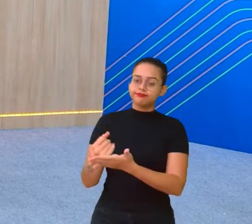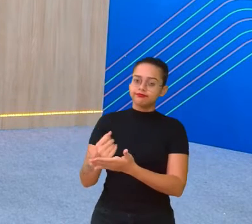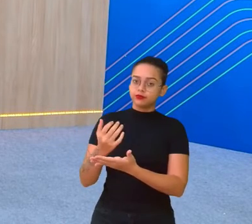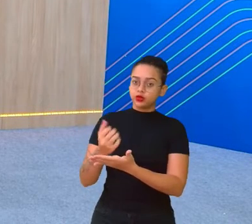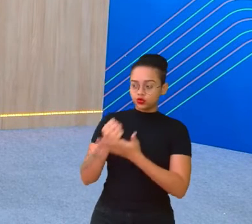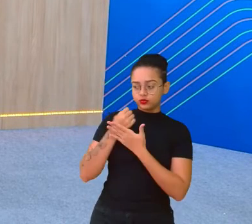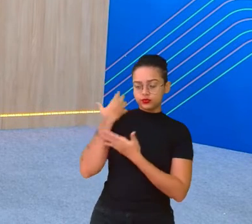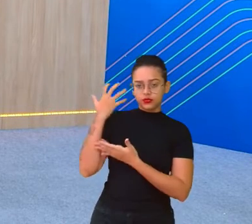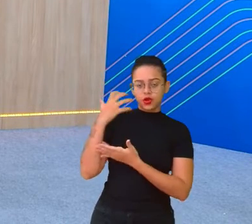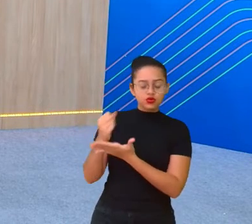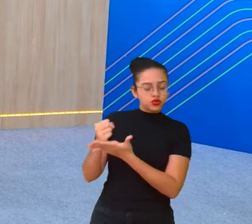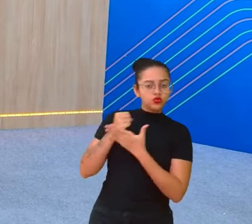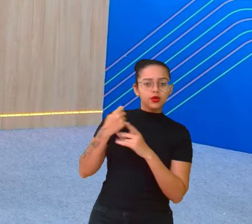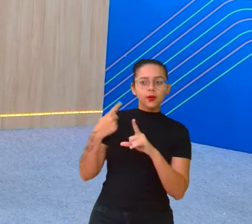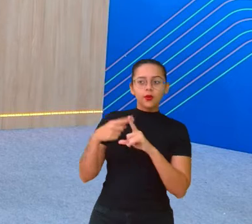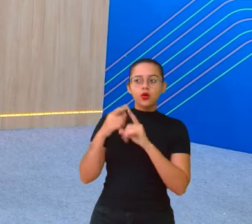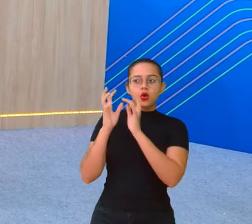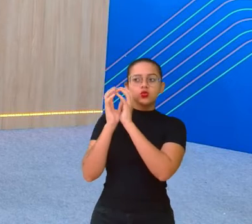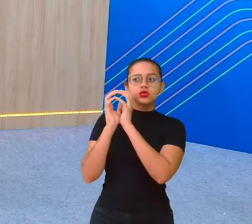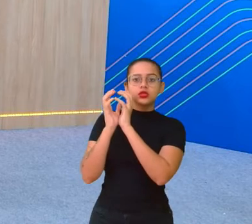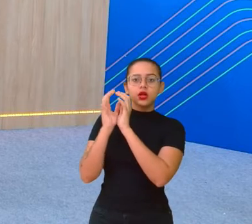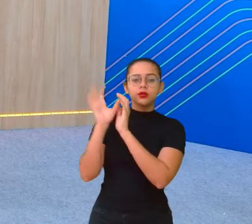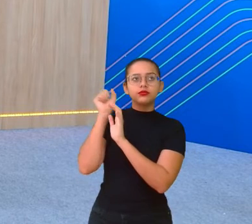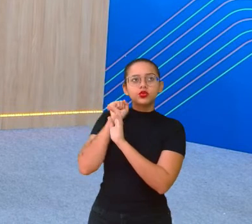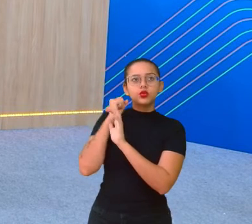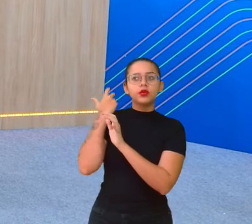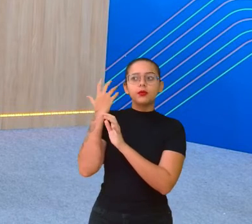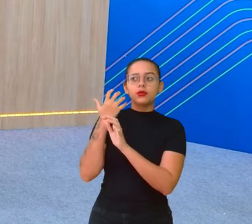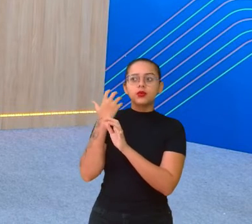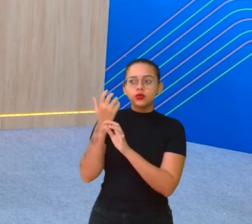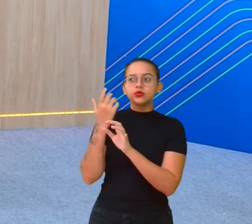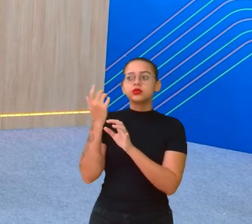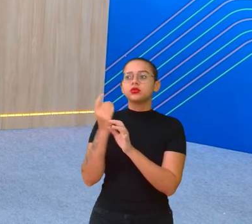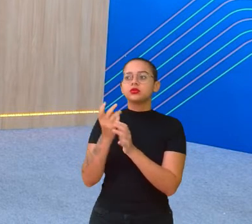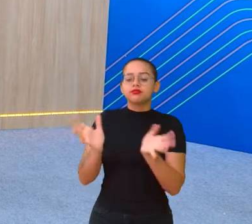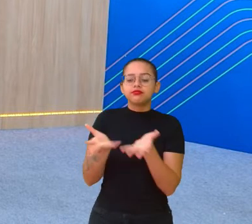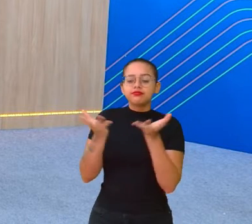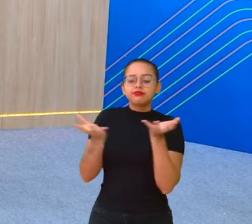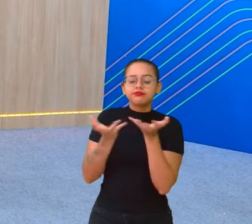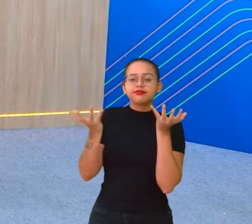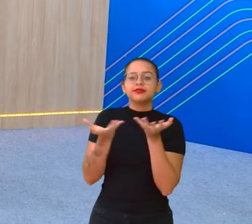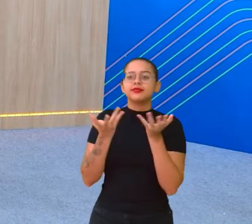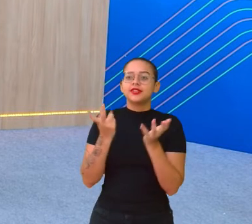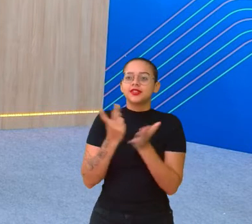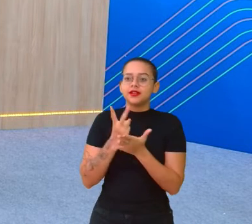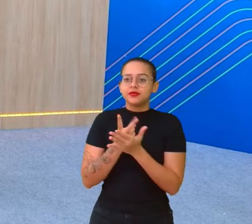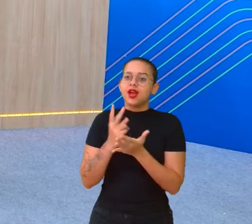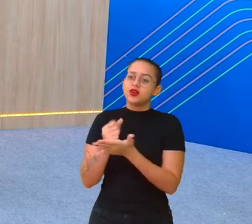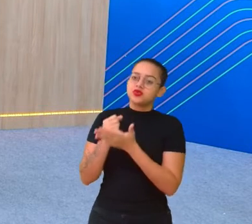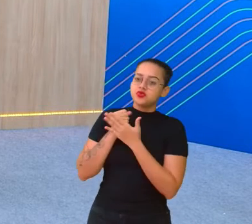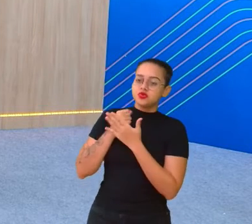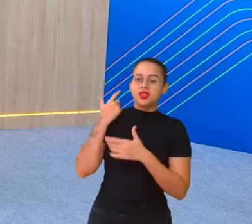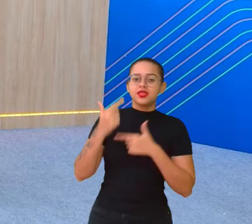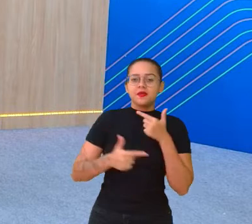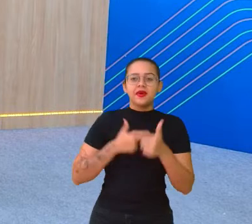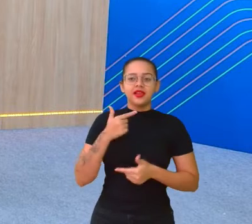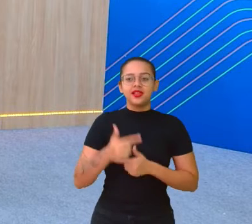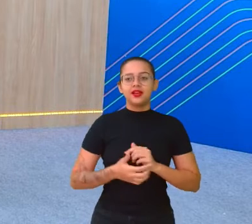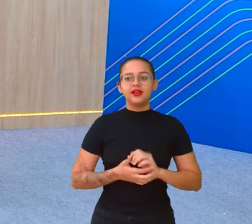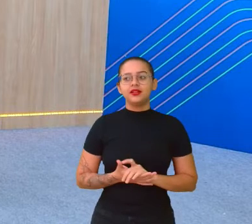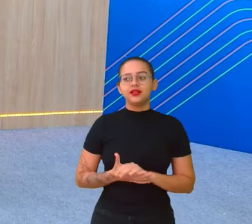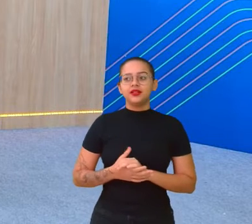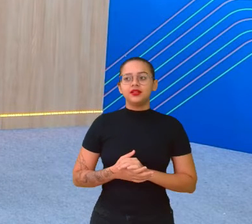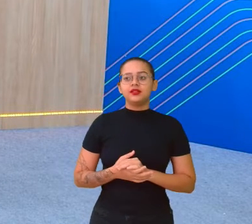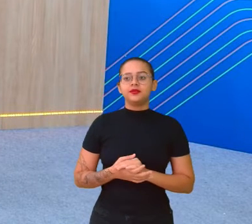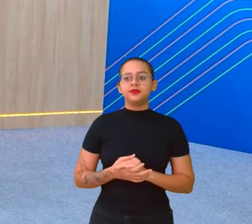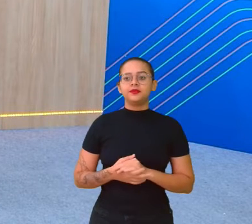ajuda, né, estimula, porque o nosso cérebro ele fica ali, ouvindo aquela música e fica ultra estimulado, então isso ajuda ele a trabalhar. Né? Lê a